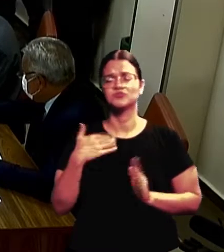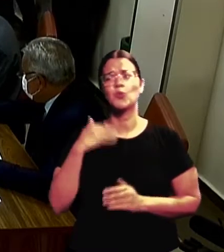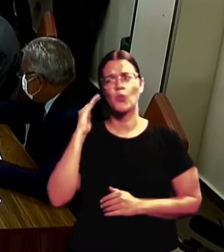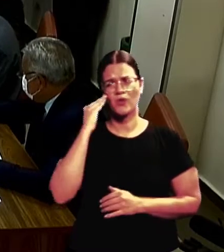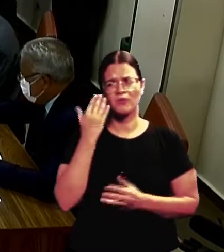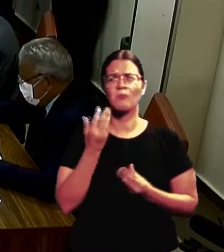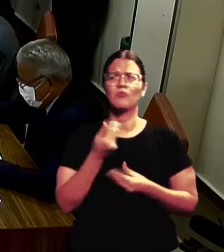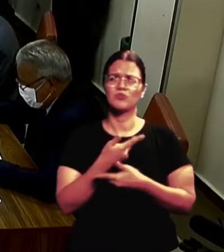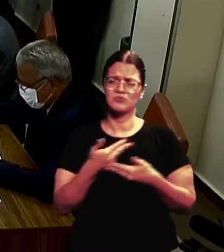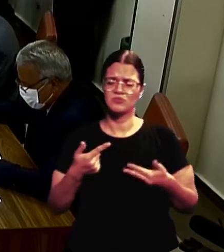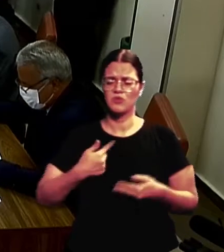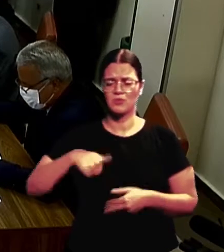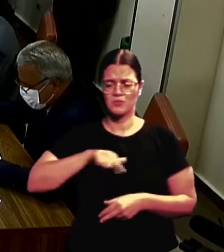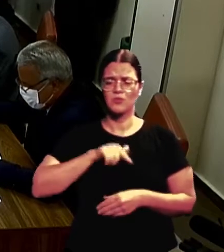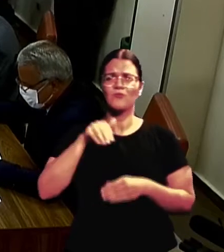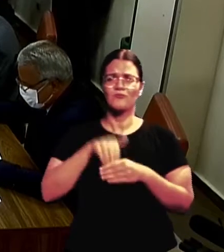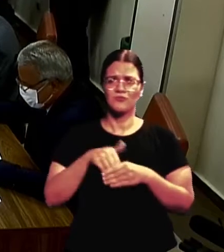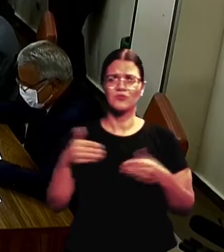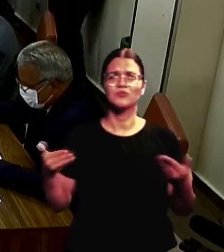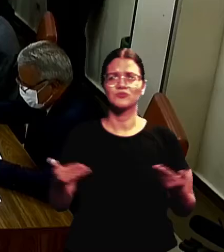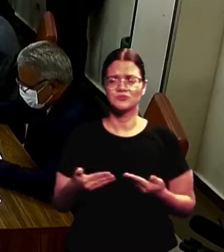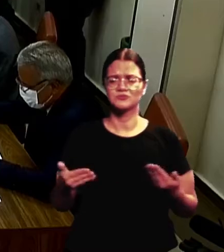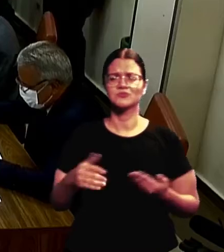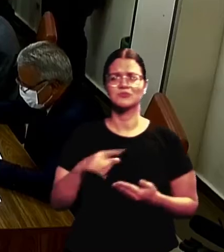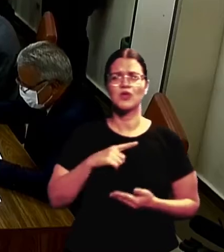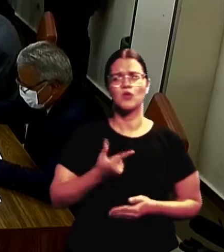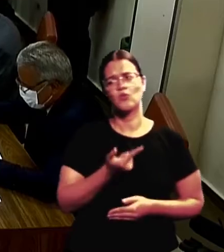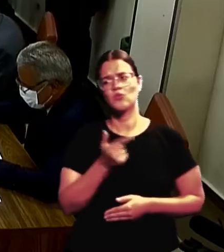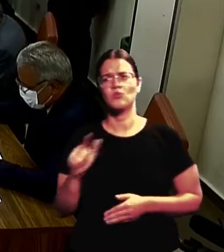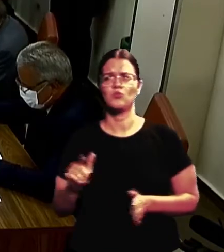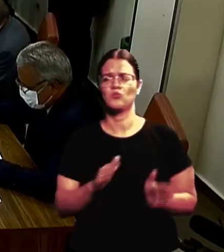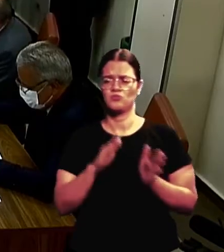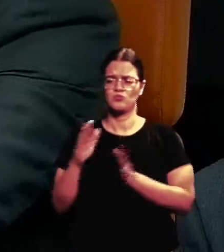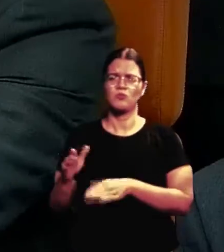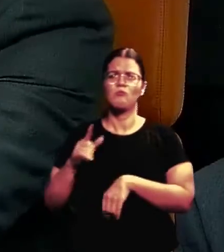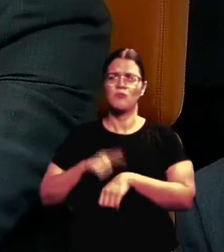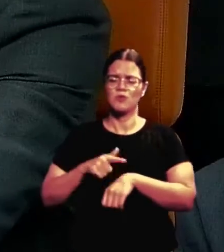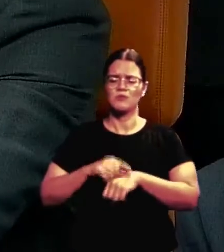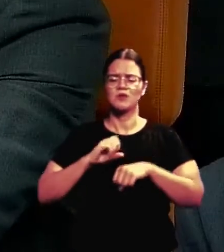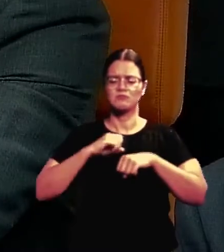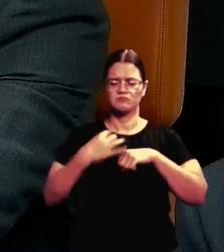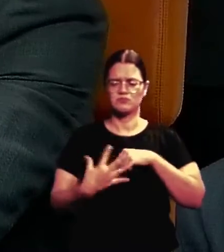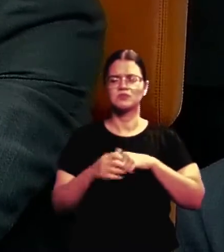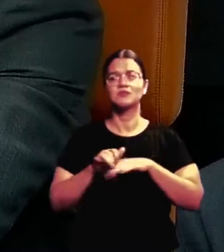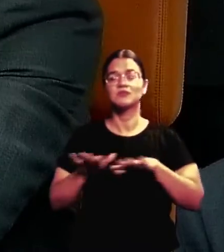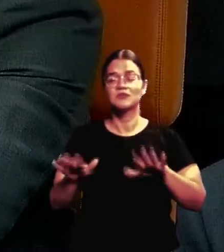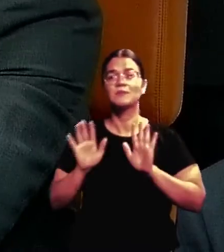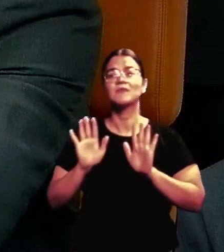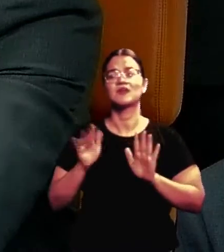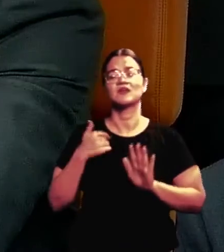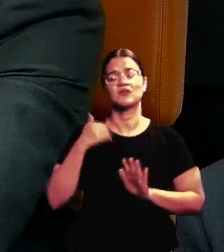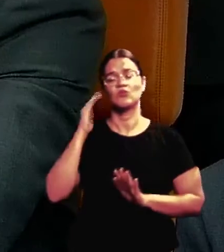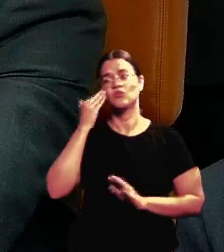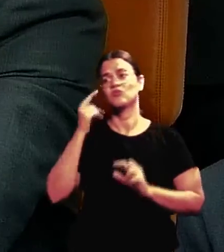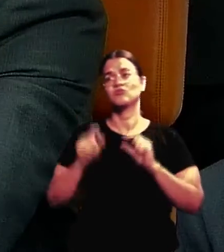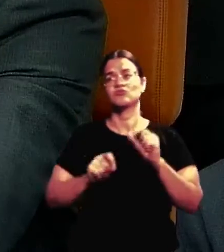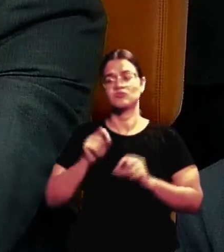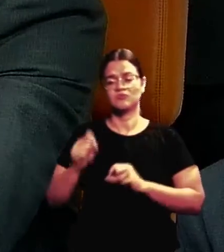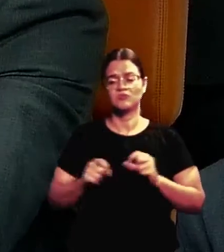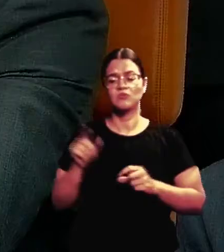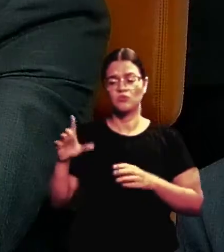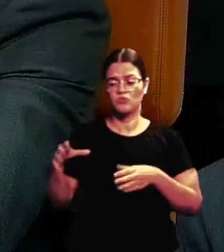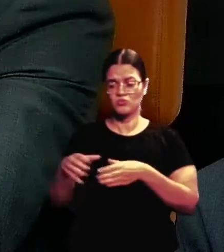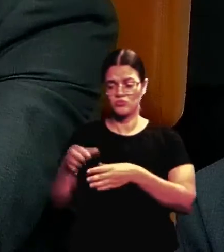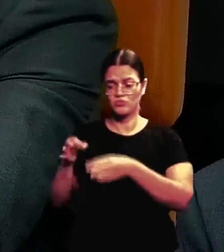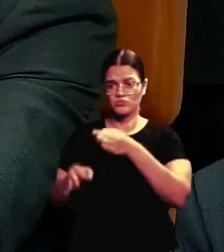entendo que muita coisa que estamos votando agora, já nós estamos em outra fase da própria pandemia, porém, eu entendo que